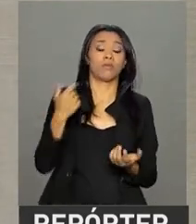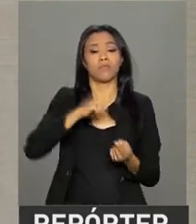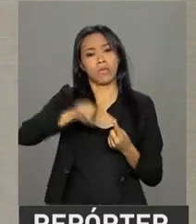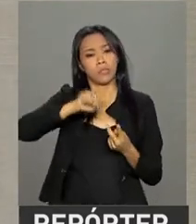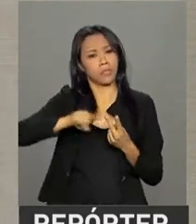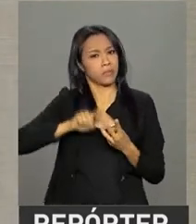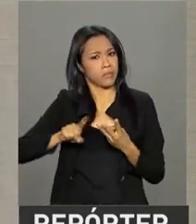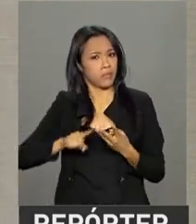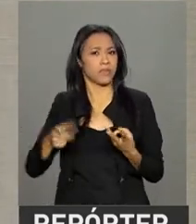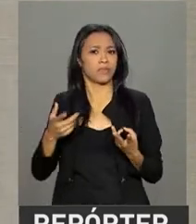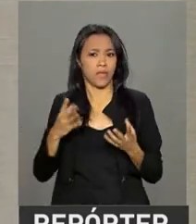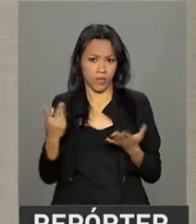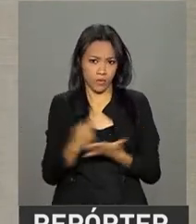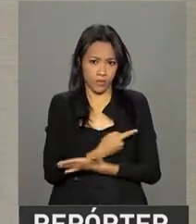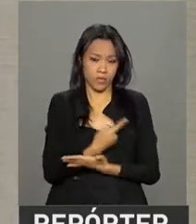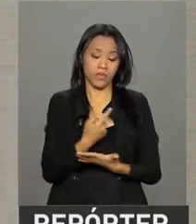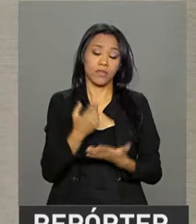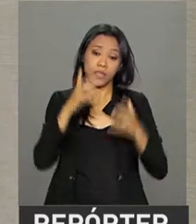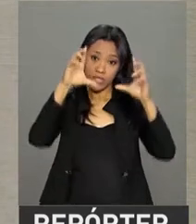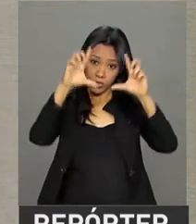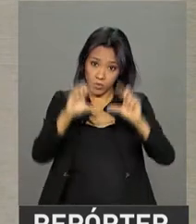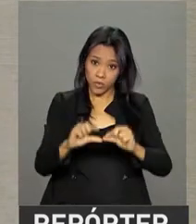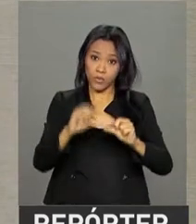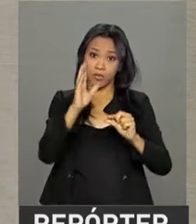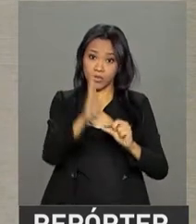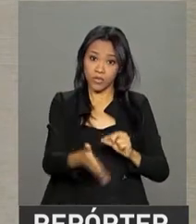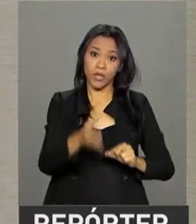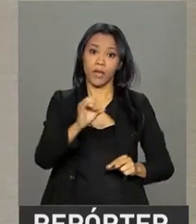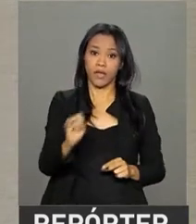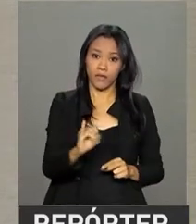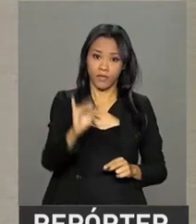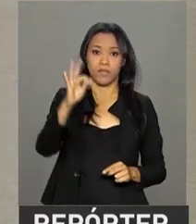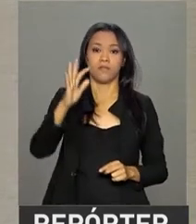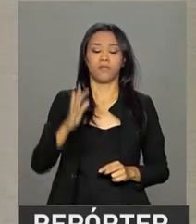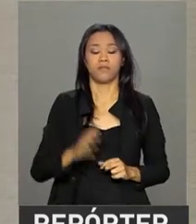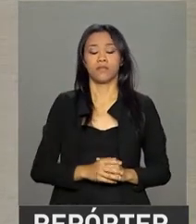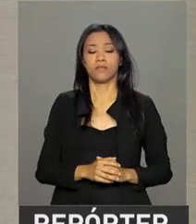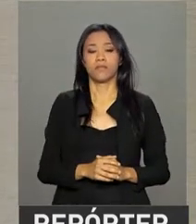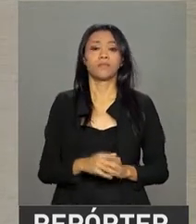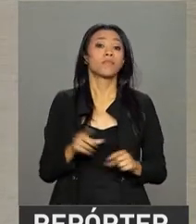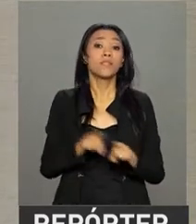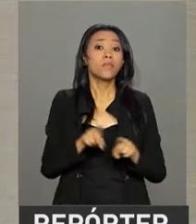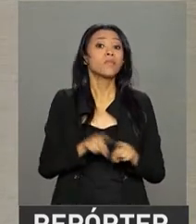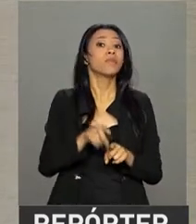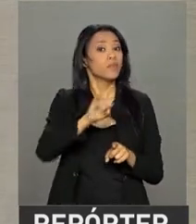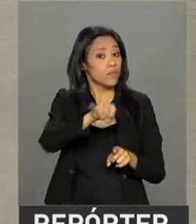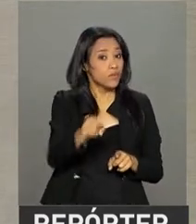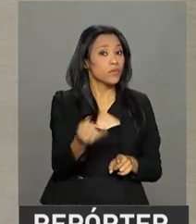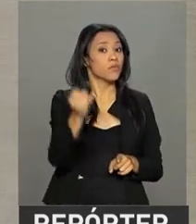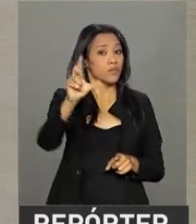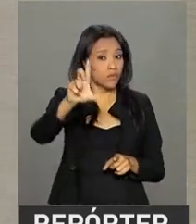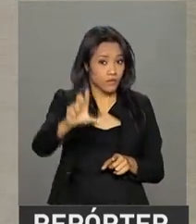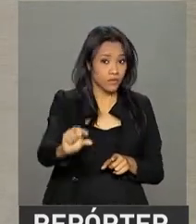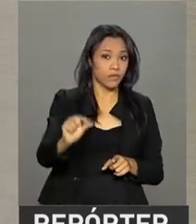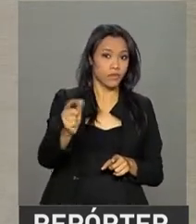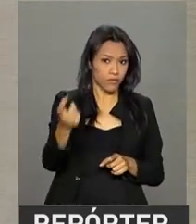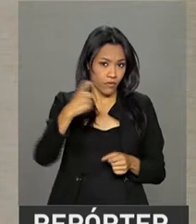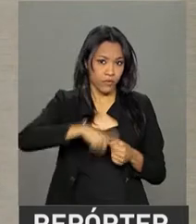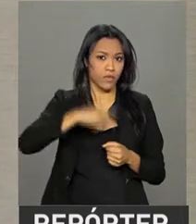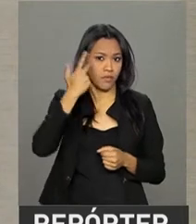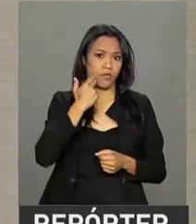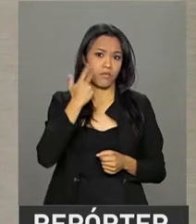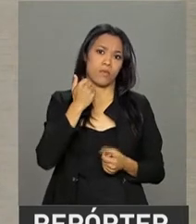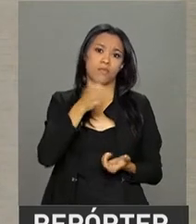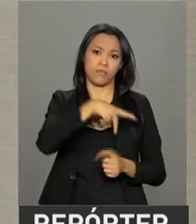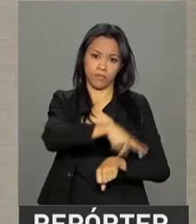isso, a inflação caiu fortemente, né? E os juros estão caindo também. Então nós estamos voltando ao normal.